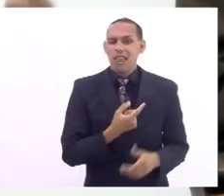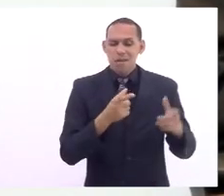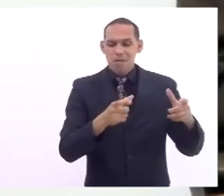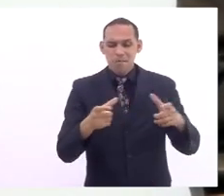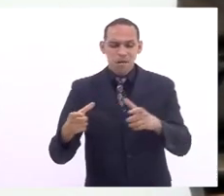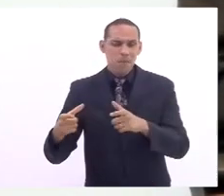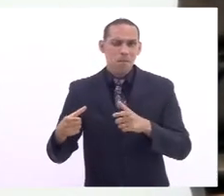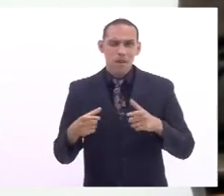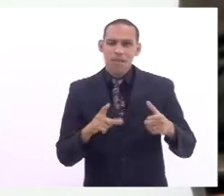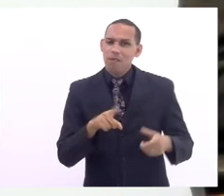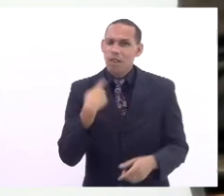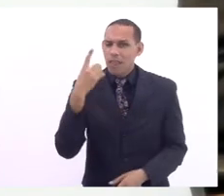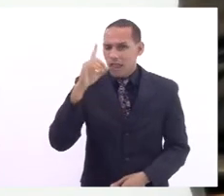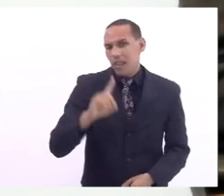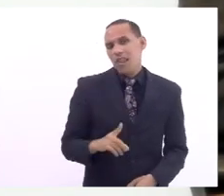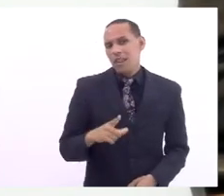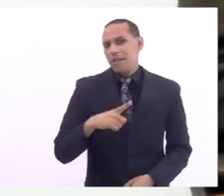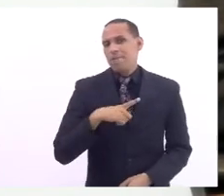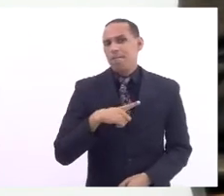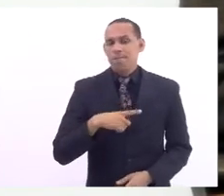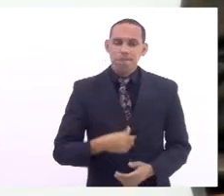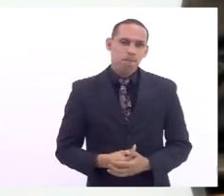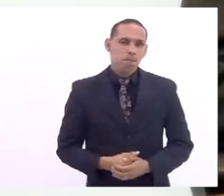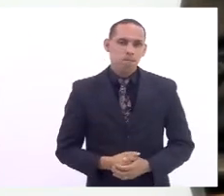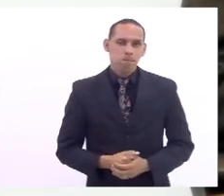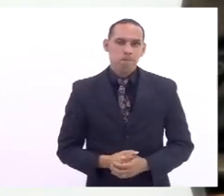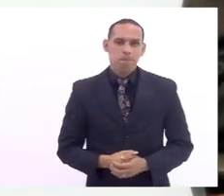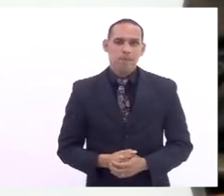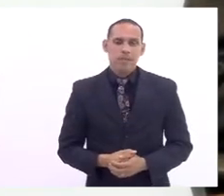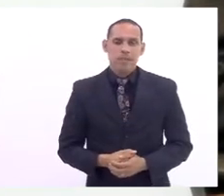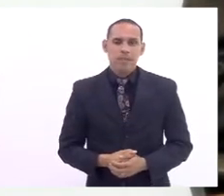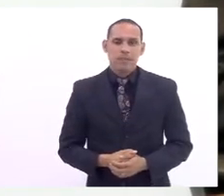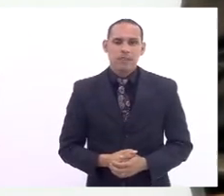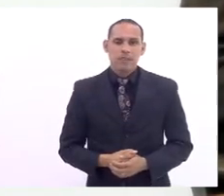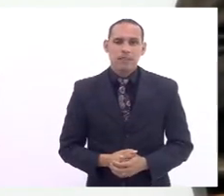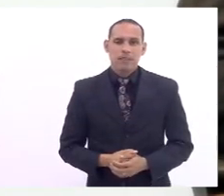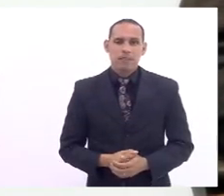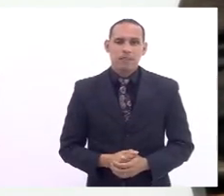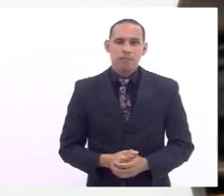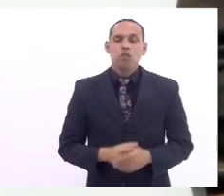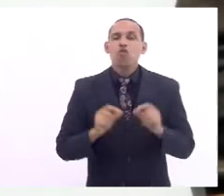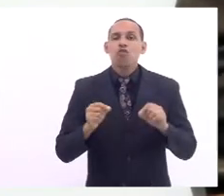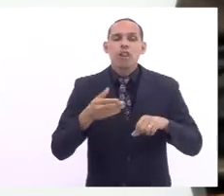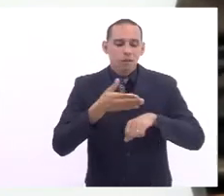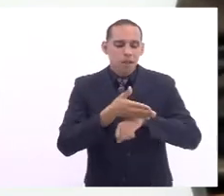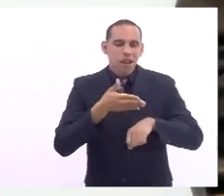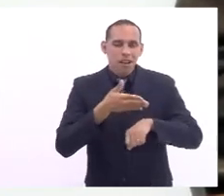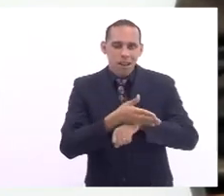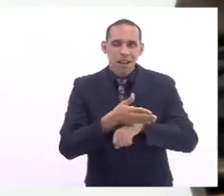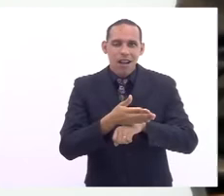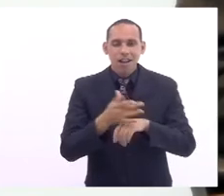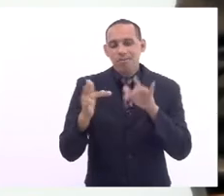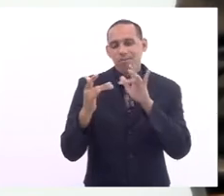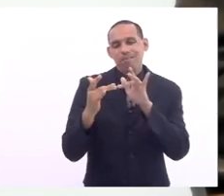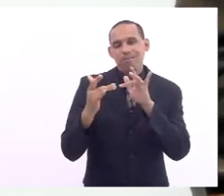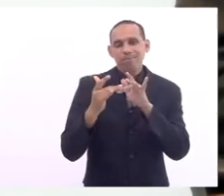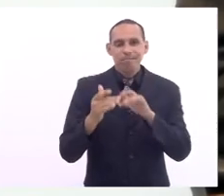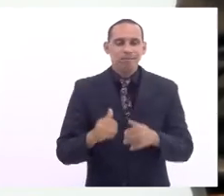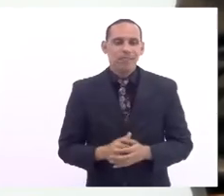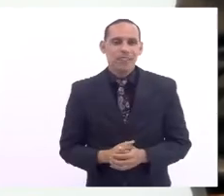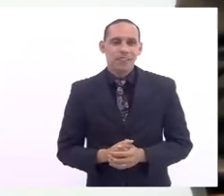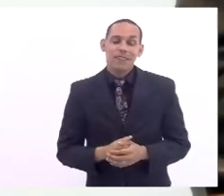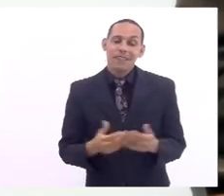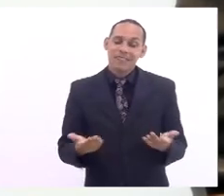tem por direito né é o direito de participar de interagir com eles